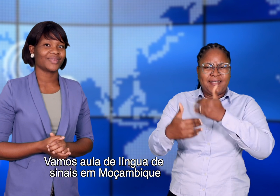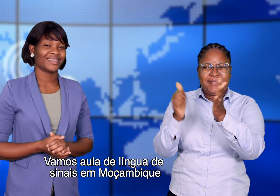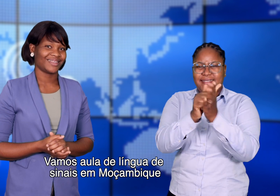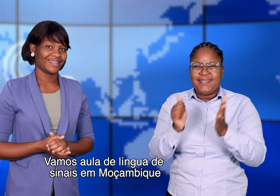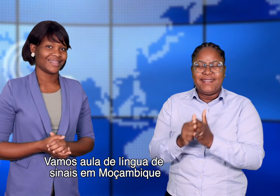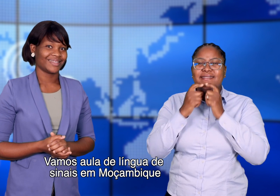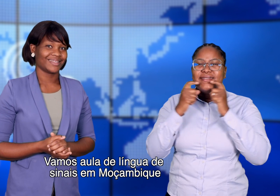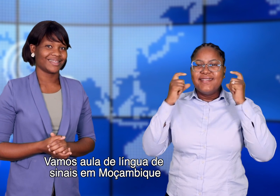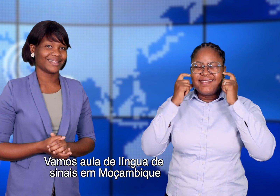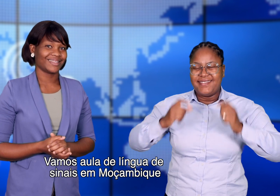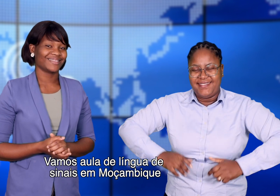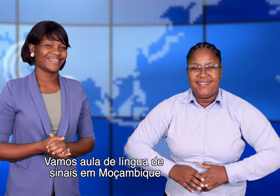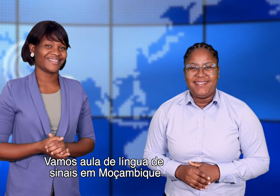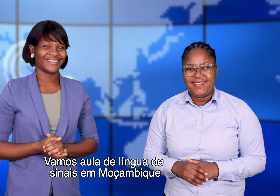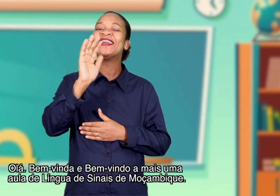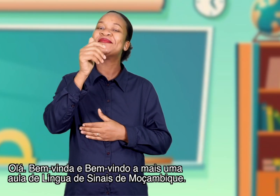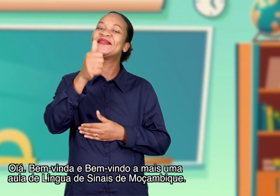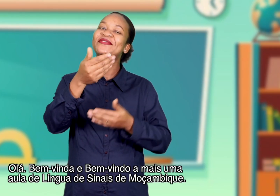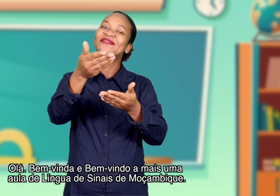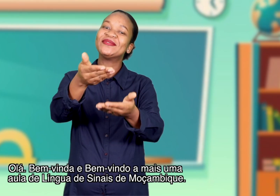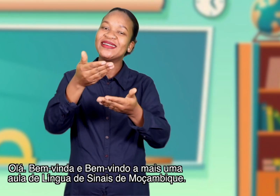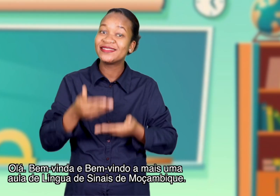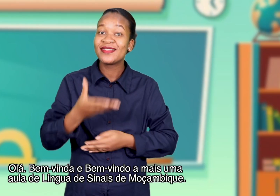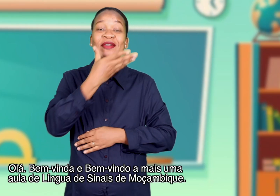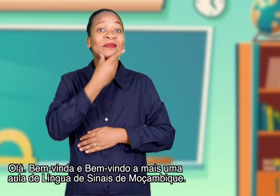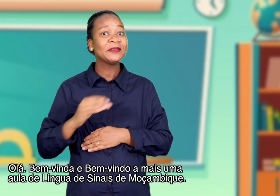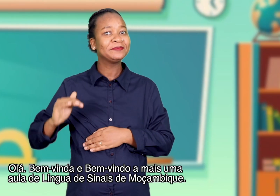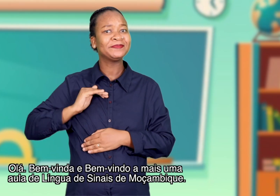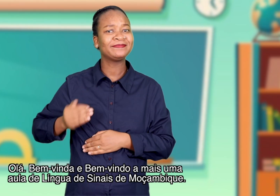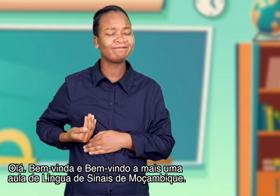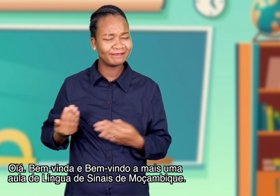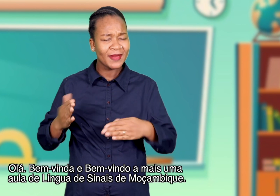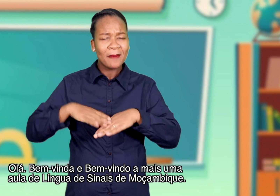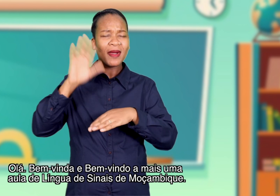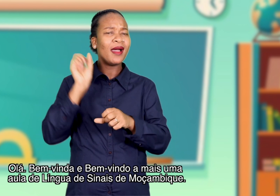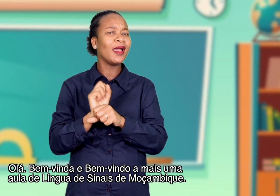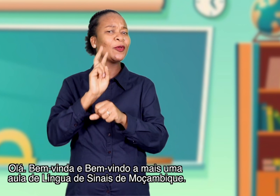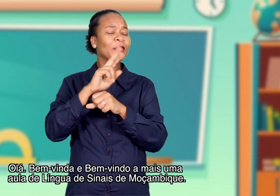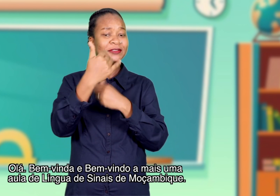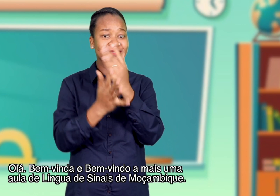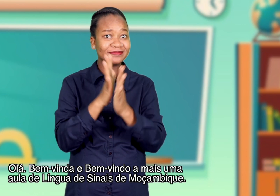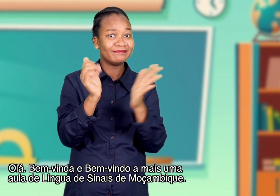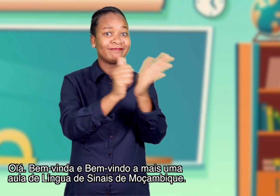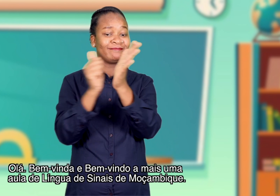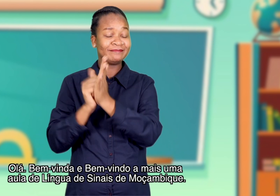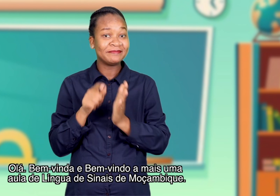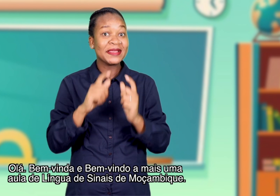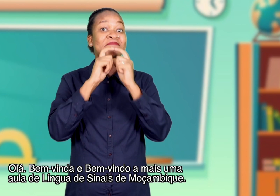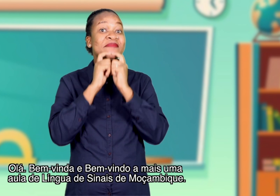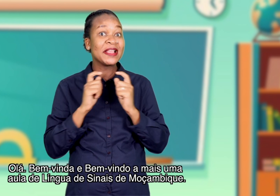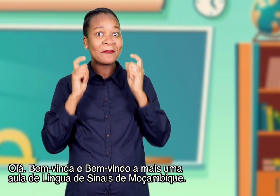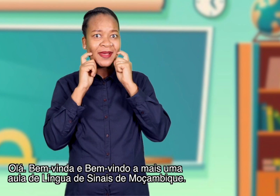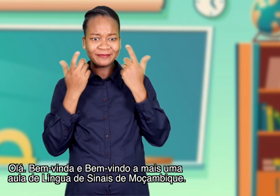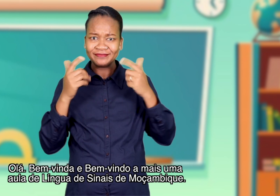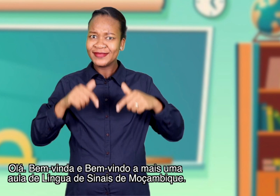aula de língua de sinais de Moçambique. Olá, bem-vinda e bem-vindo a mais uma aula de língua